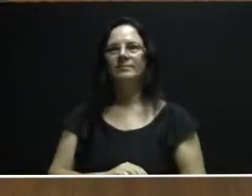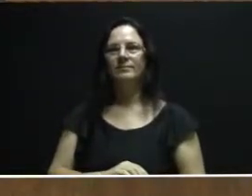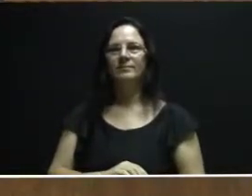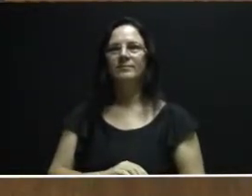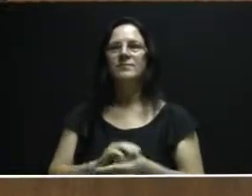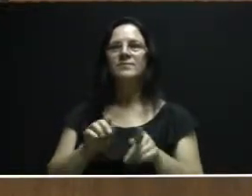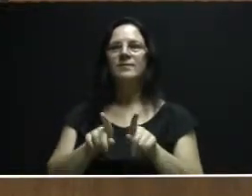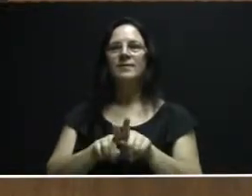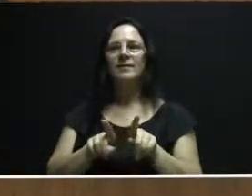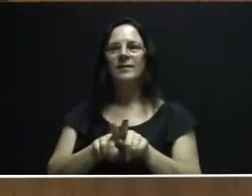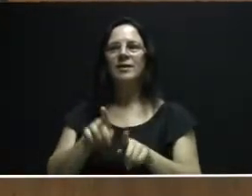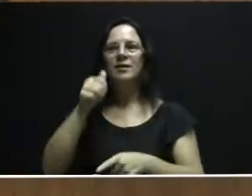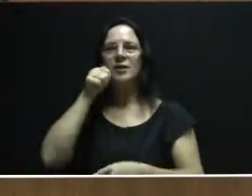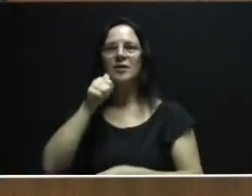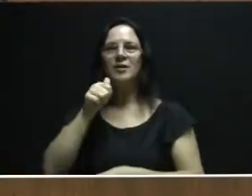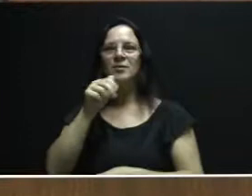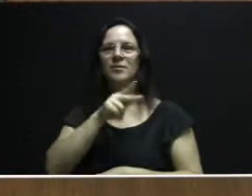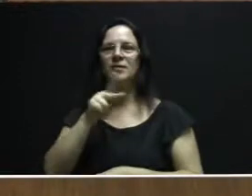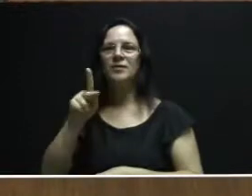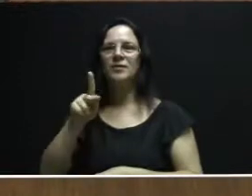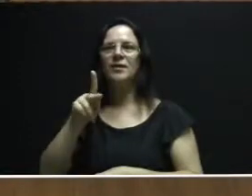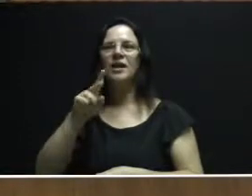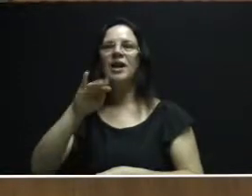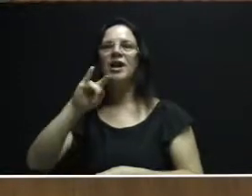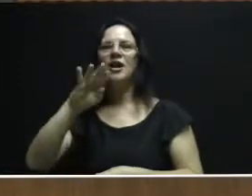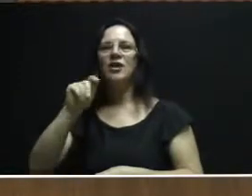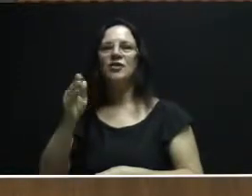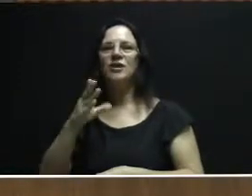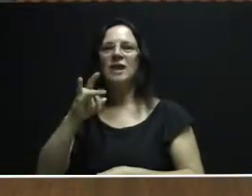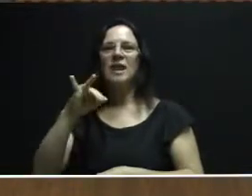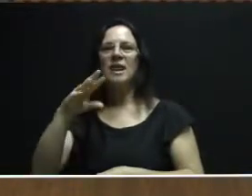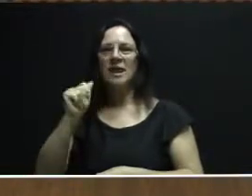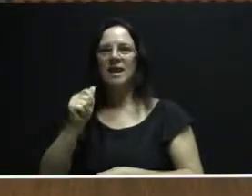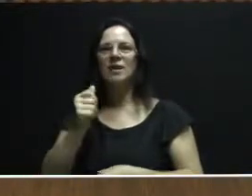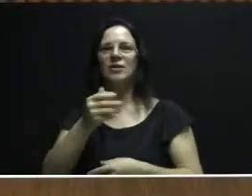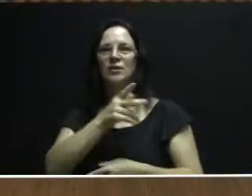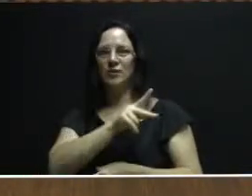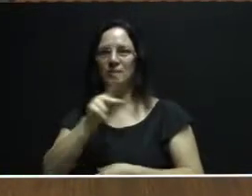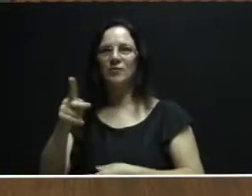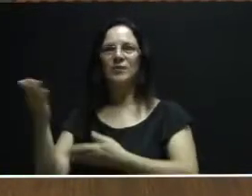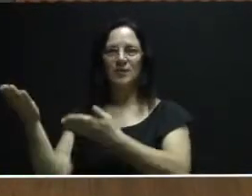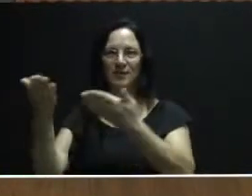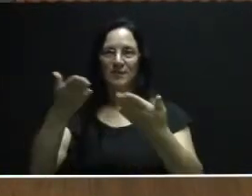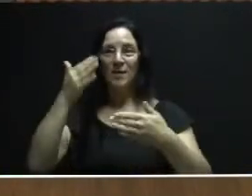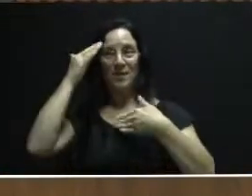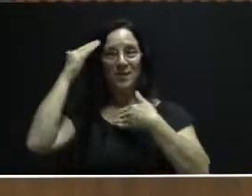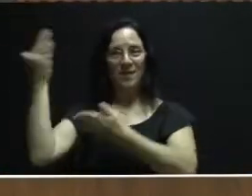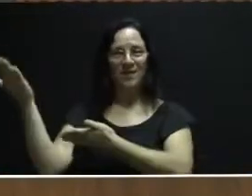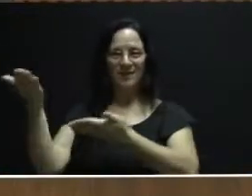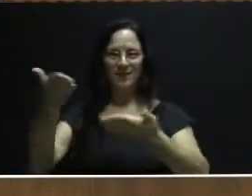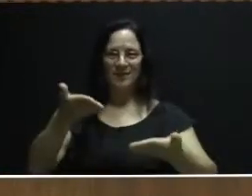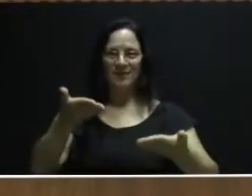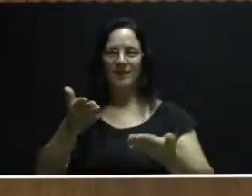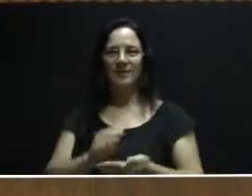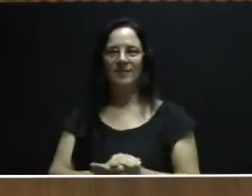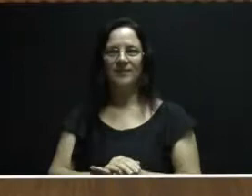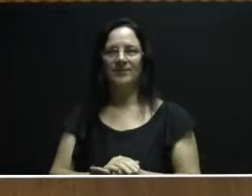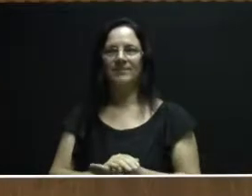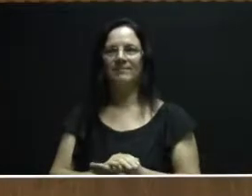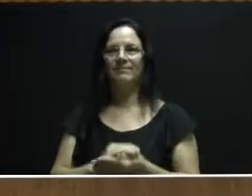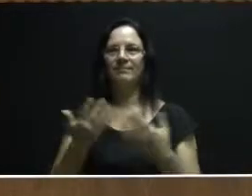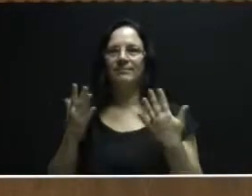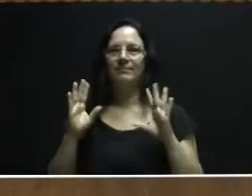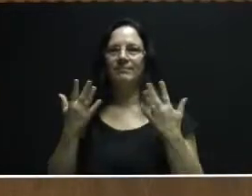Também em nome da professora Maria Aparecida, tia Cida, cumprimento a todos os professores e a todos que estão aqui. Muito obrigado pela presença.